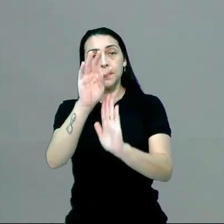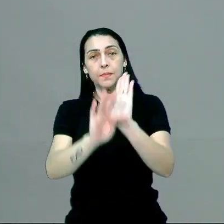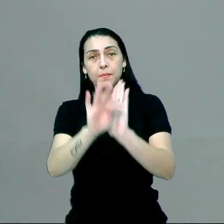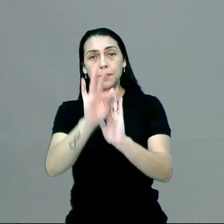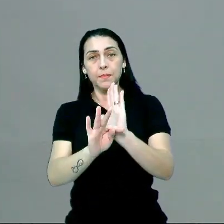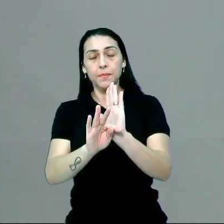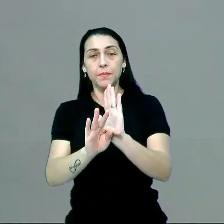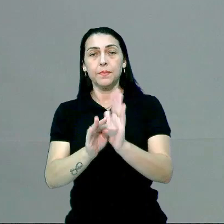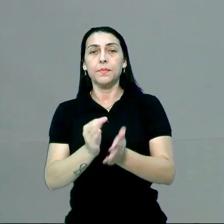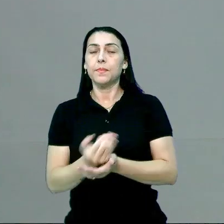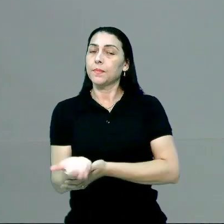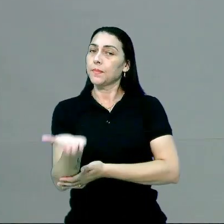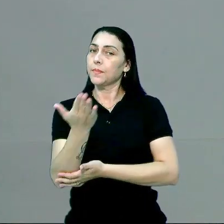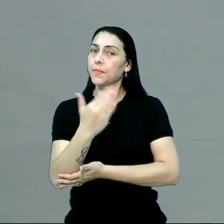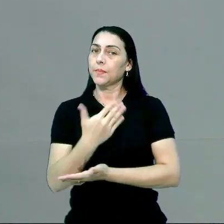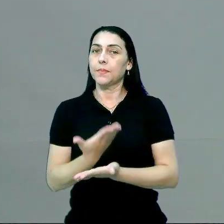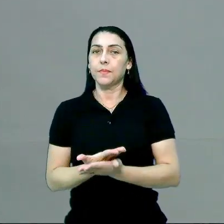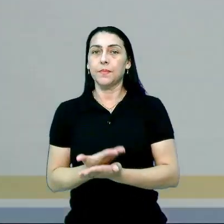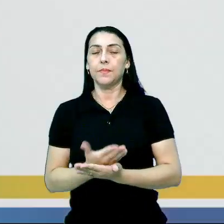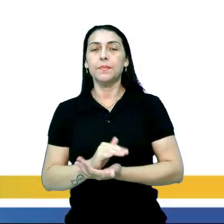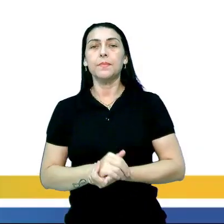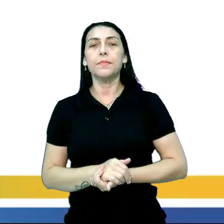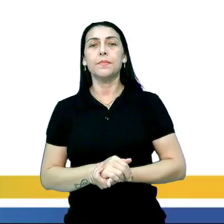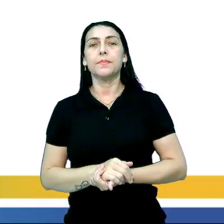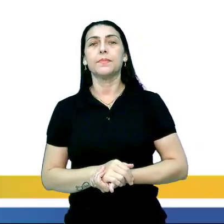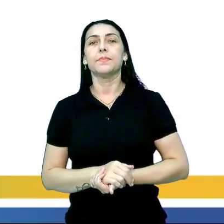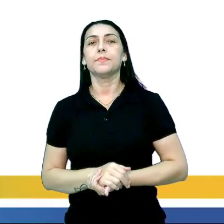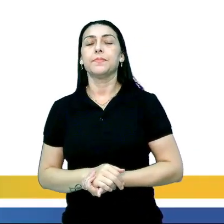textuais. Então, vamos à nossa aula.